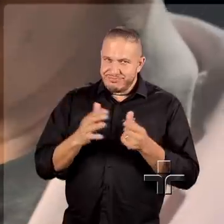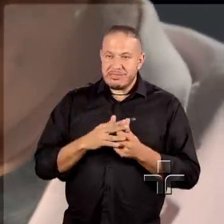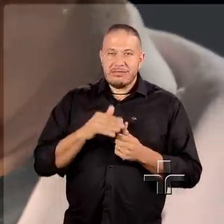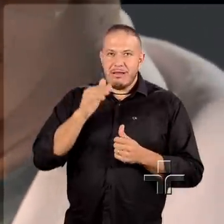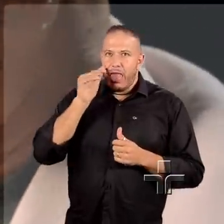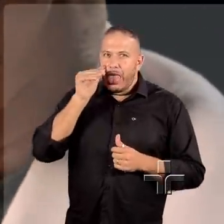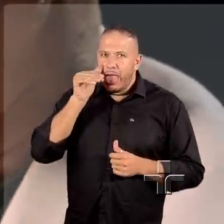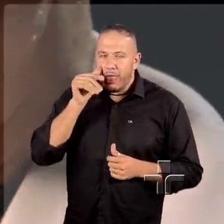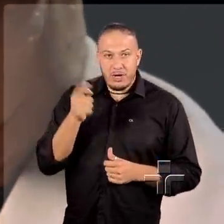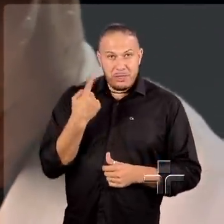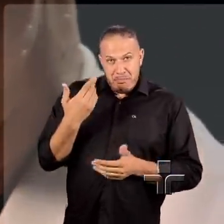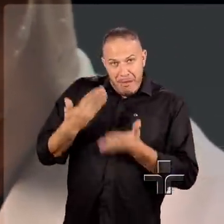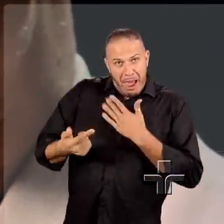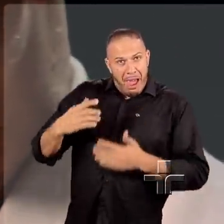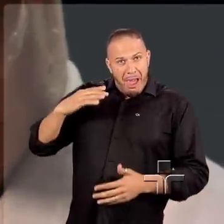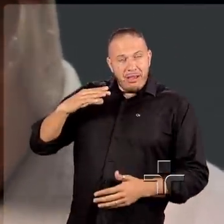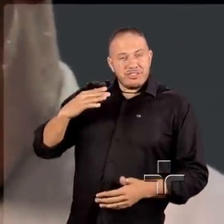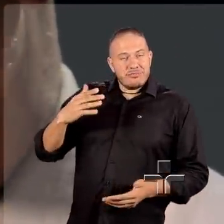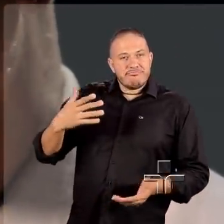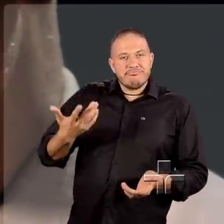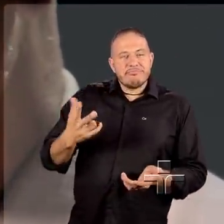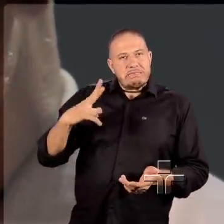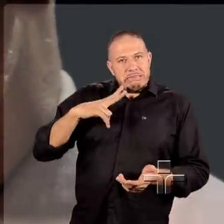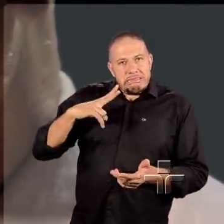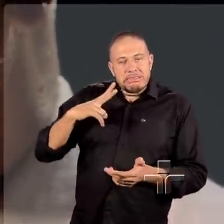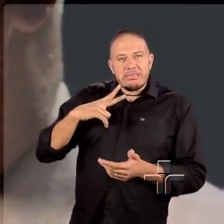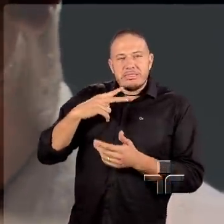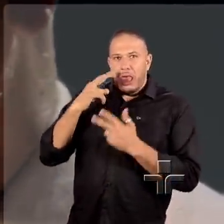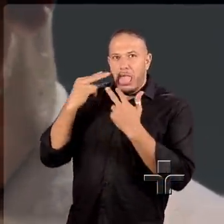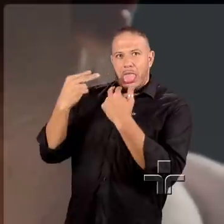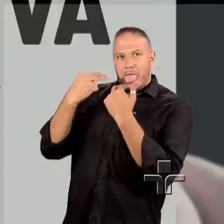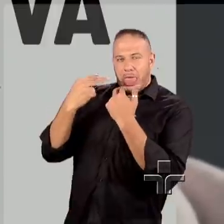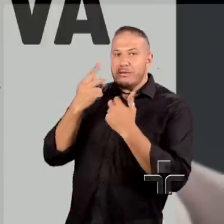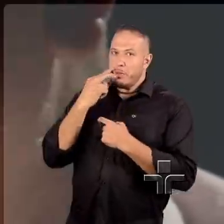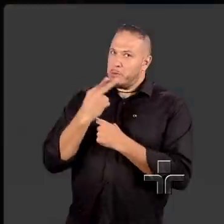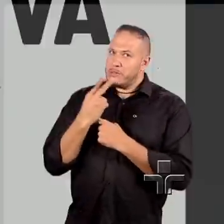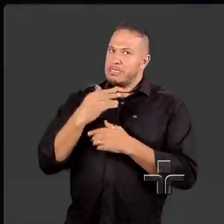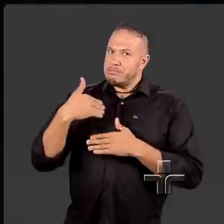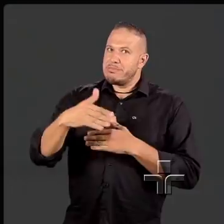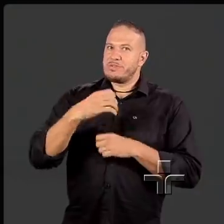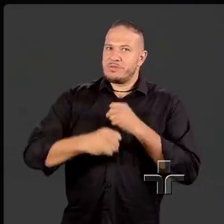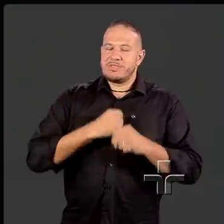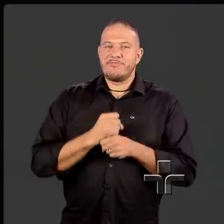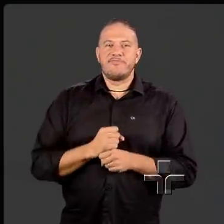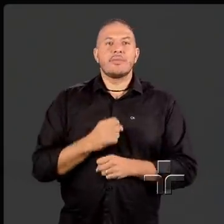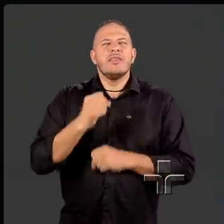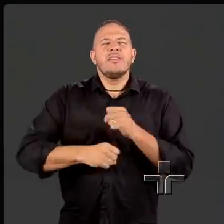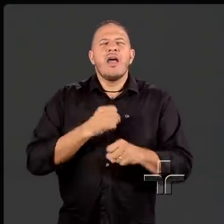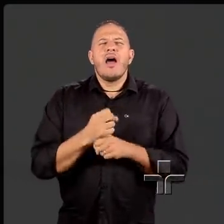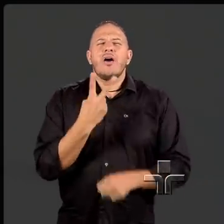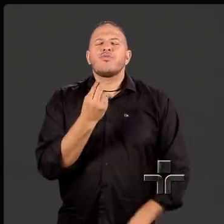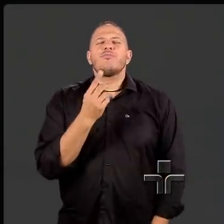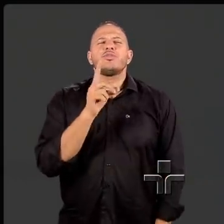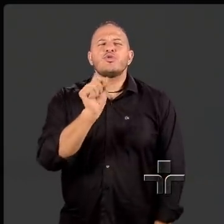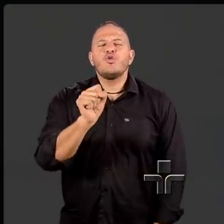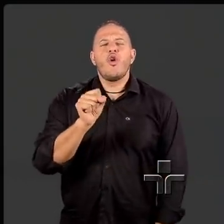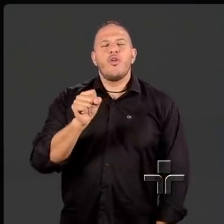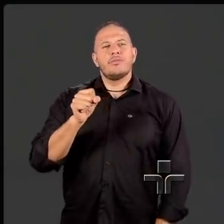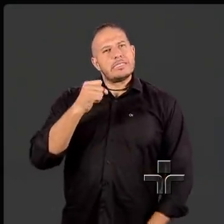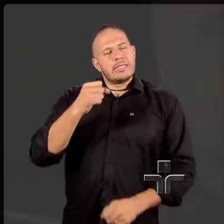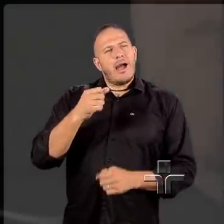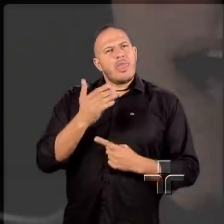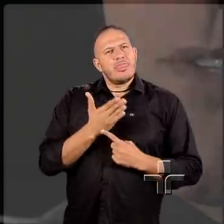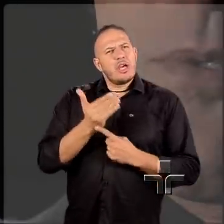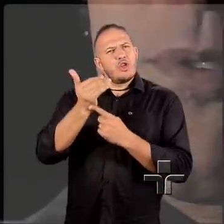que perdemos a privacidade, temos que cuidar dela nos próximos anos. O ano de 2018 foi um ano onde a tecnologia